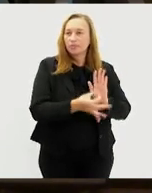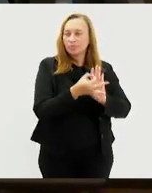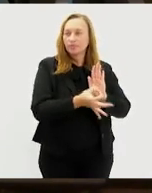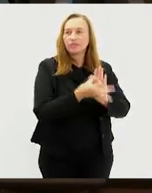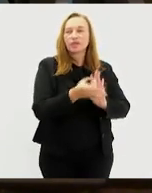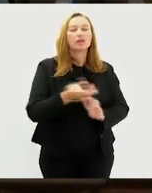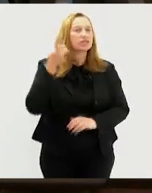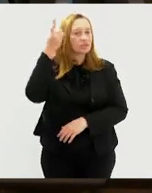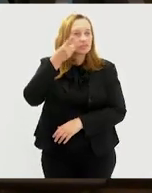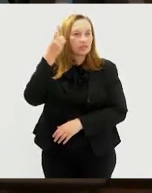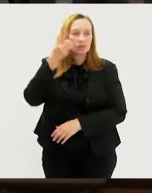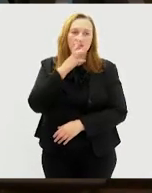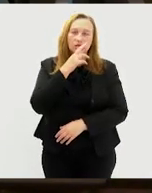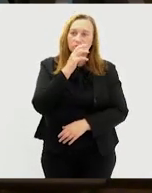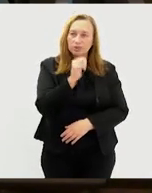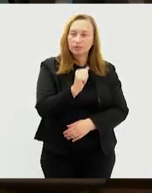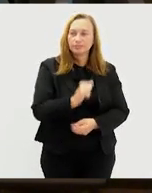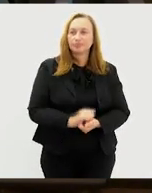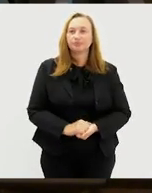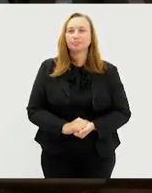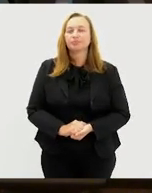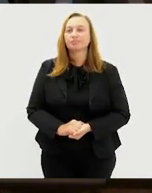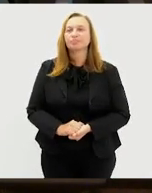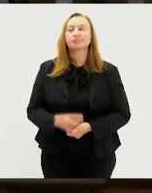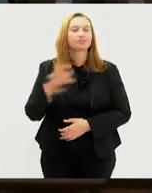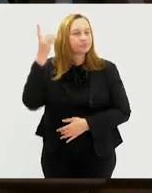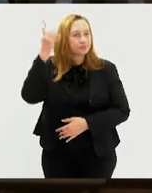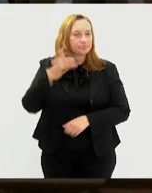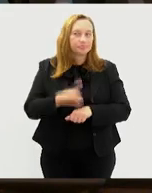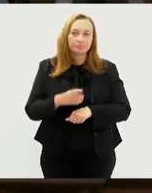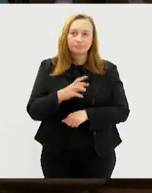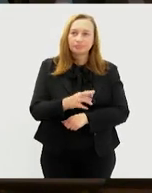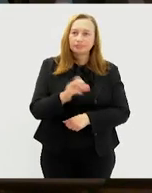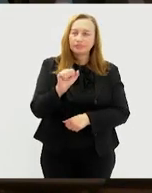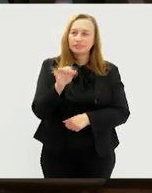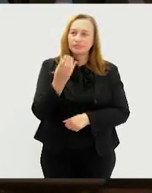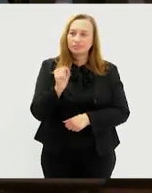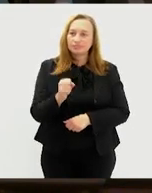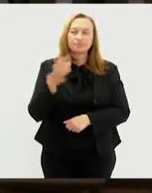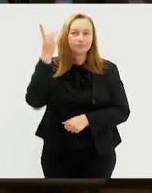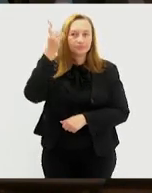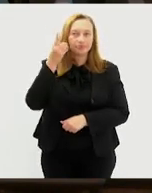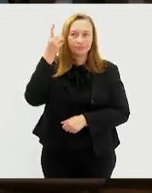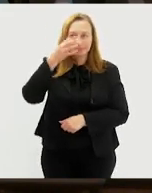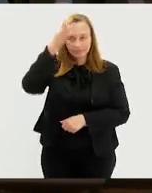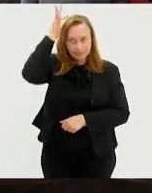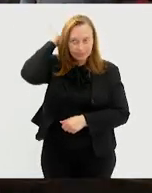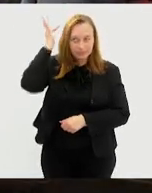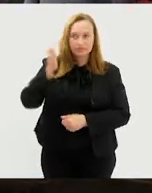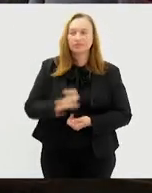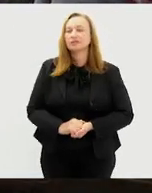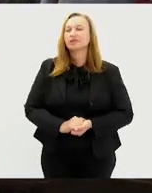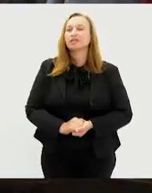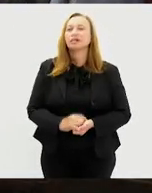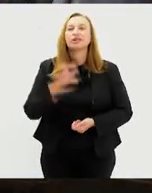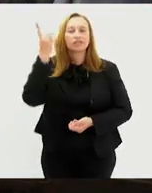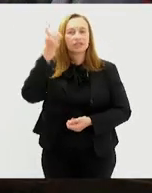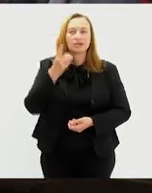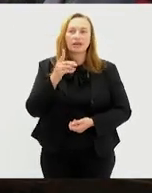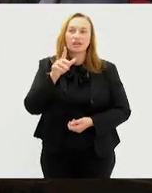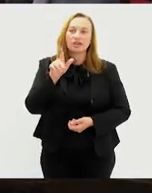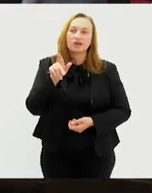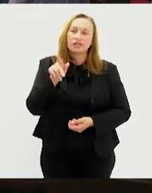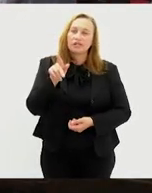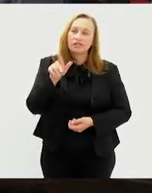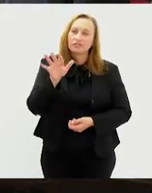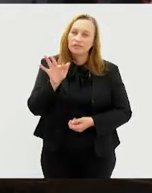Rodrigo Amorim Deputado Dr Serginho Deputado Fred Pacheco Deputado Felipinho